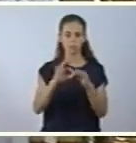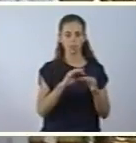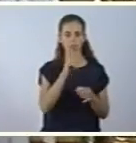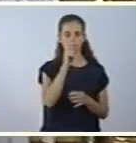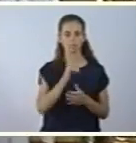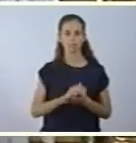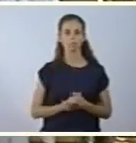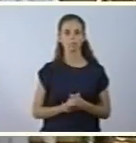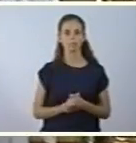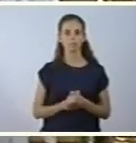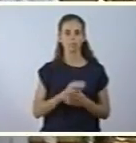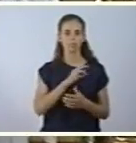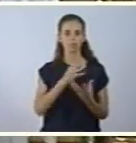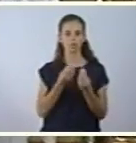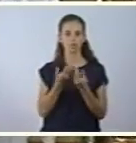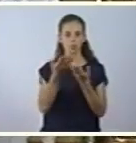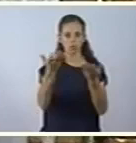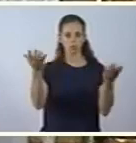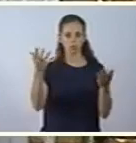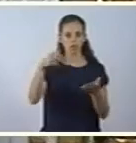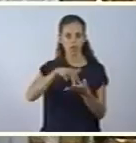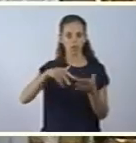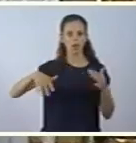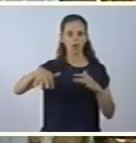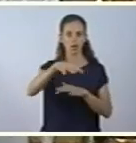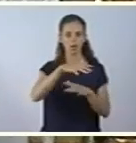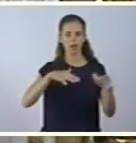Santo. O Senhor esteja convosco.